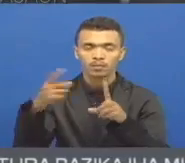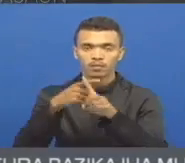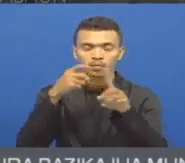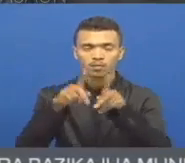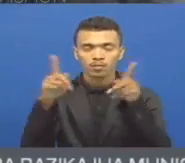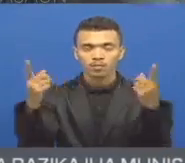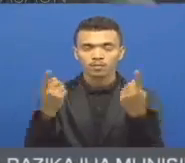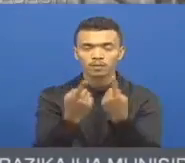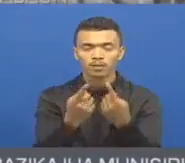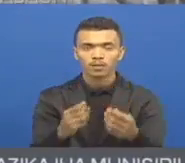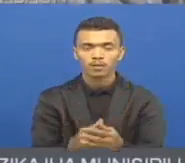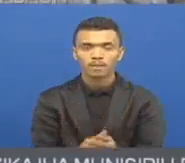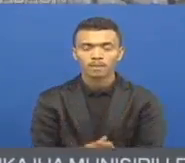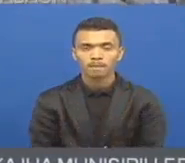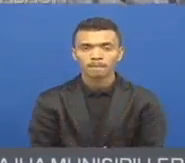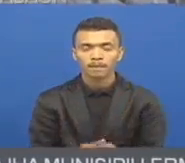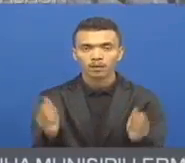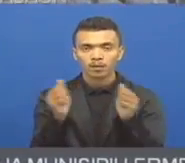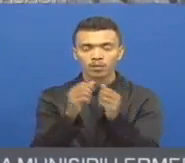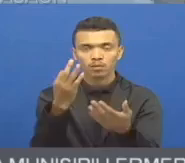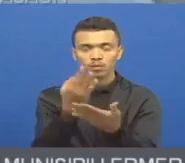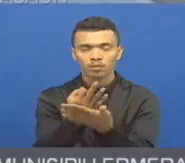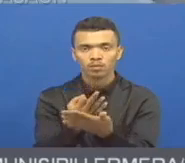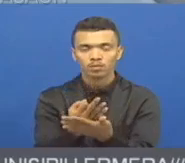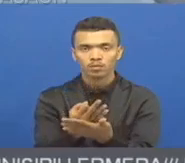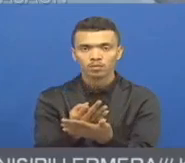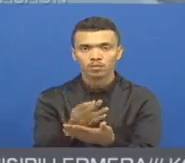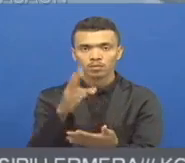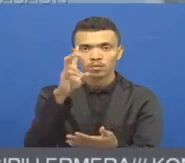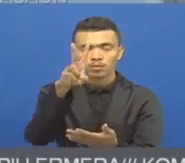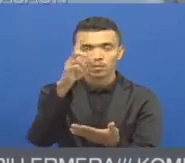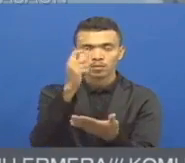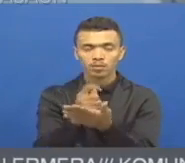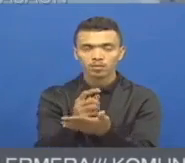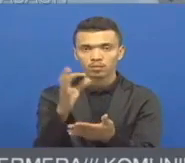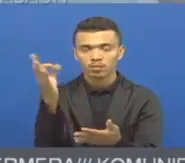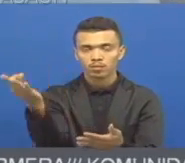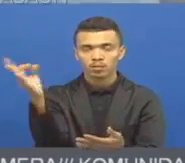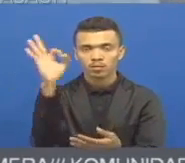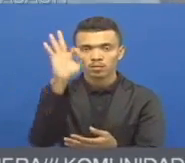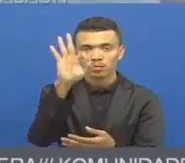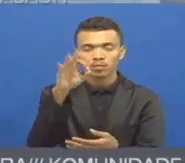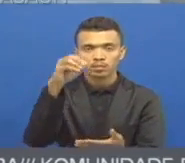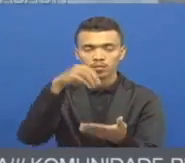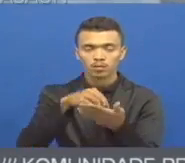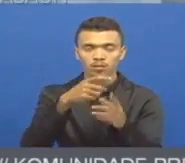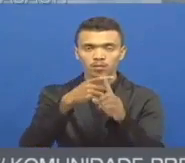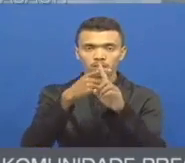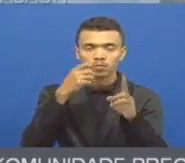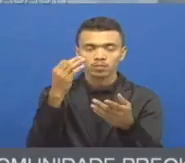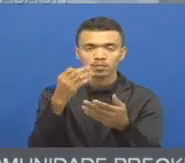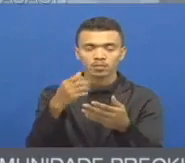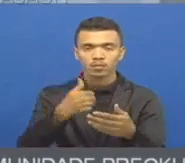Timor Unipessoal Limitada. O valor orçamento, reúne atos rua, se anulo recensia, aloca-se projeto na